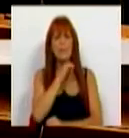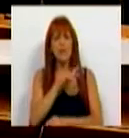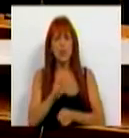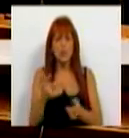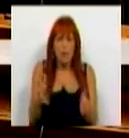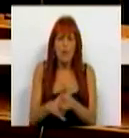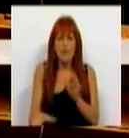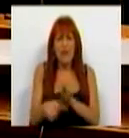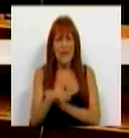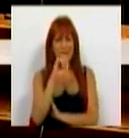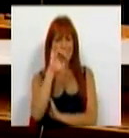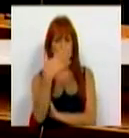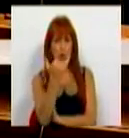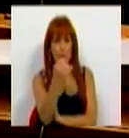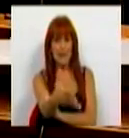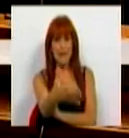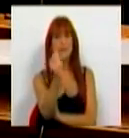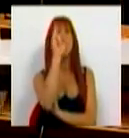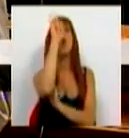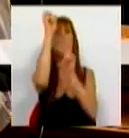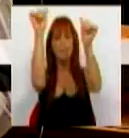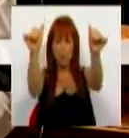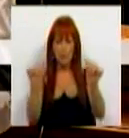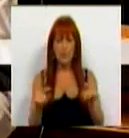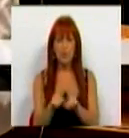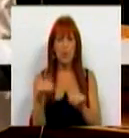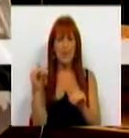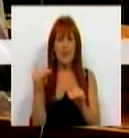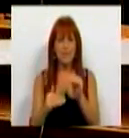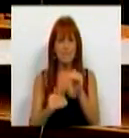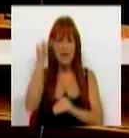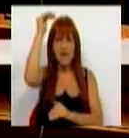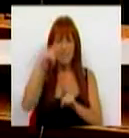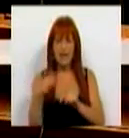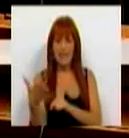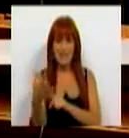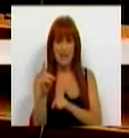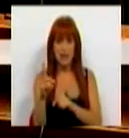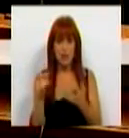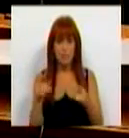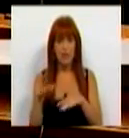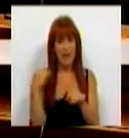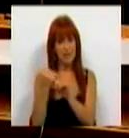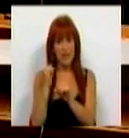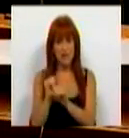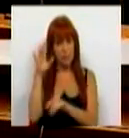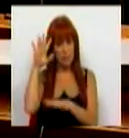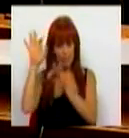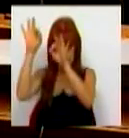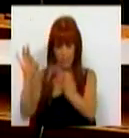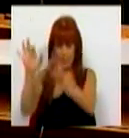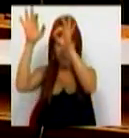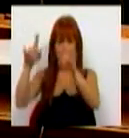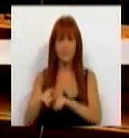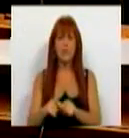com a aprovação da Lei 31 de 2015, a fixação de uma idade mínima de 16 anos para as atividades tauromáquicas